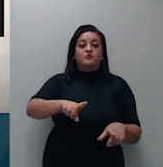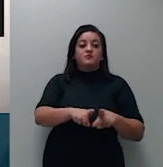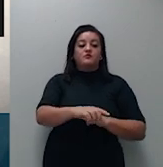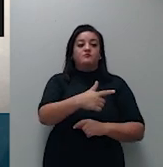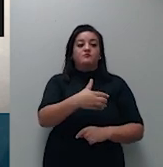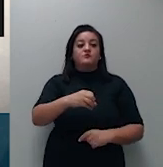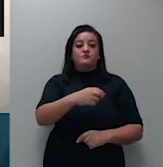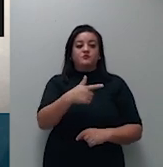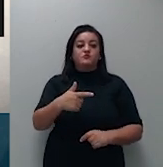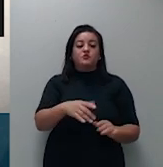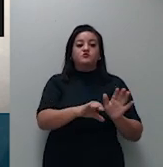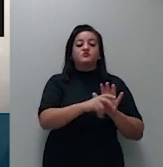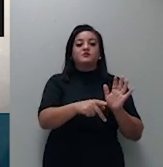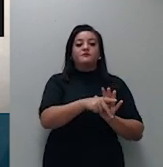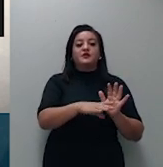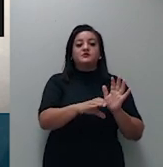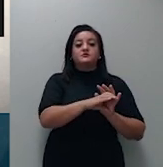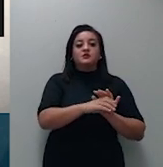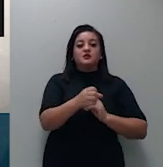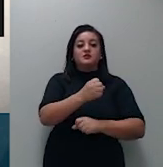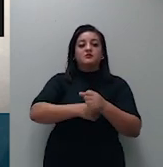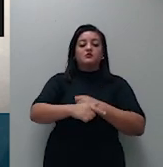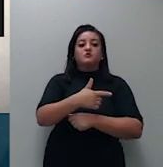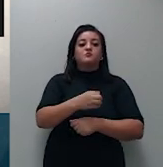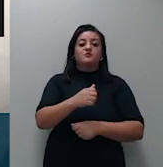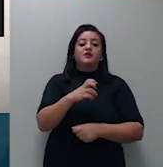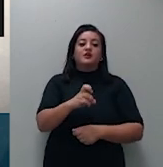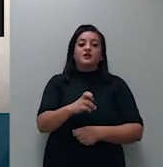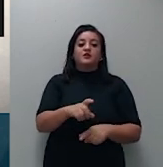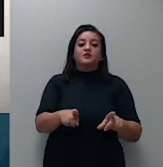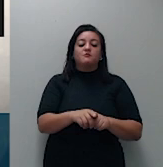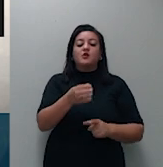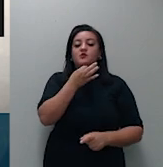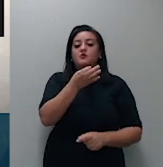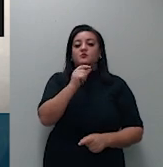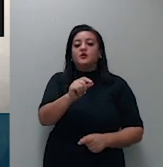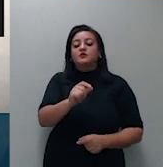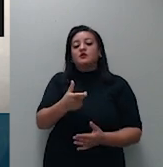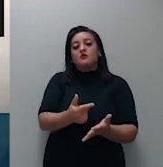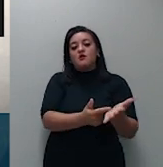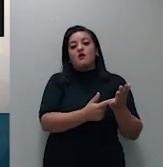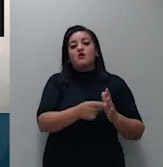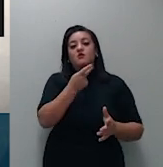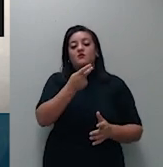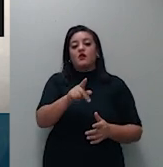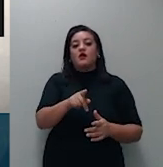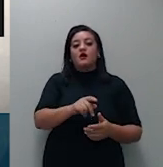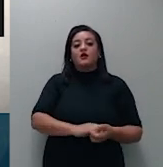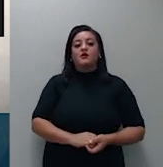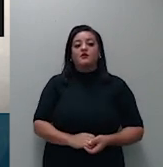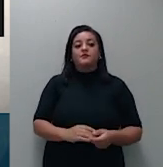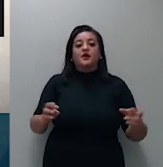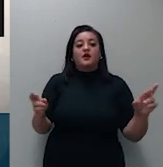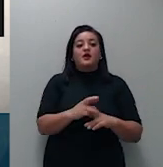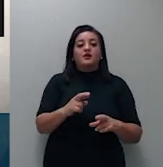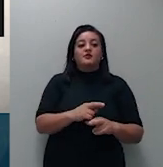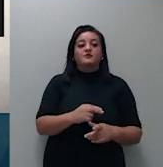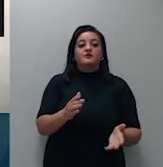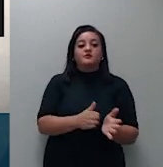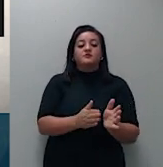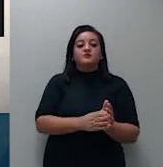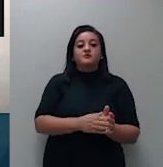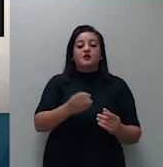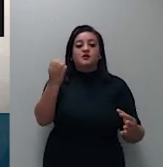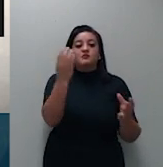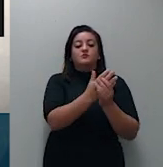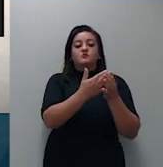489 e 1022 do CPC de 2015 sob o argumento de que o acórdão recorrido a despeito da oposição